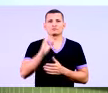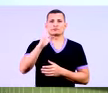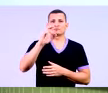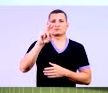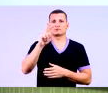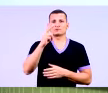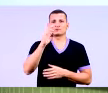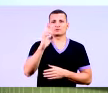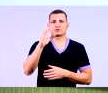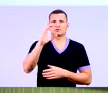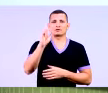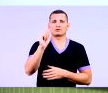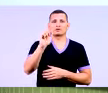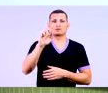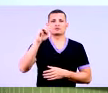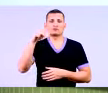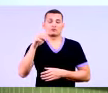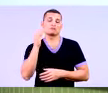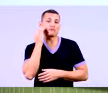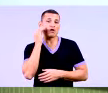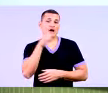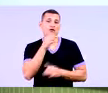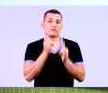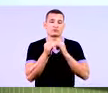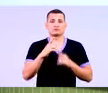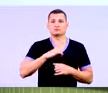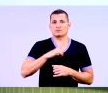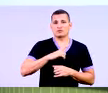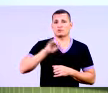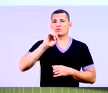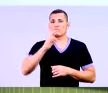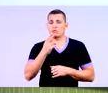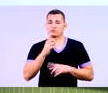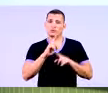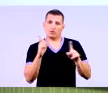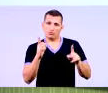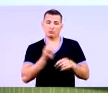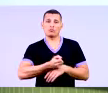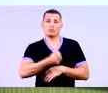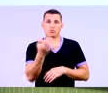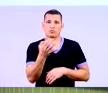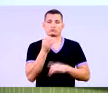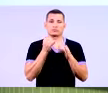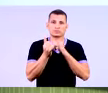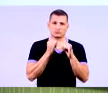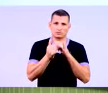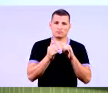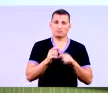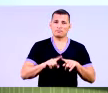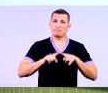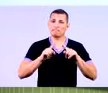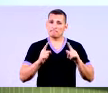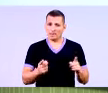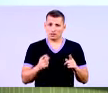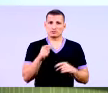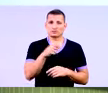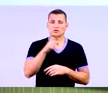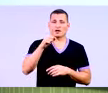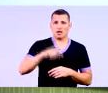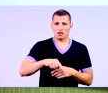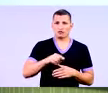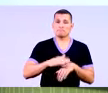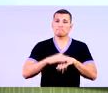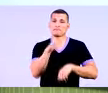vai dizer e há pouco se aquila é aquela informação tem ou não uma quantidade de informação mas ele é um dos